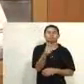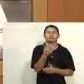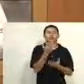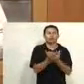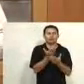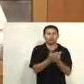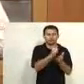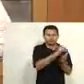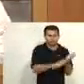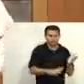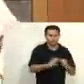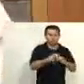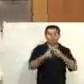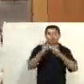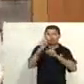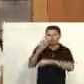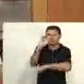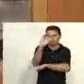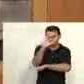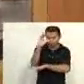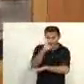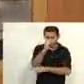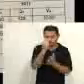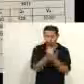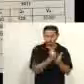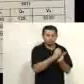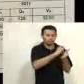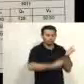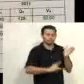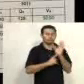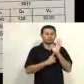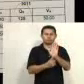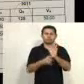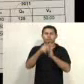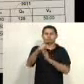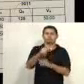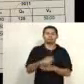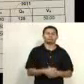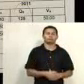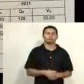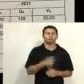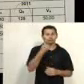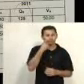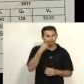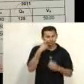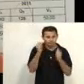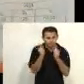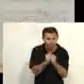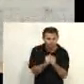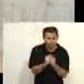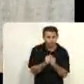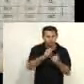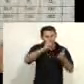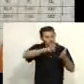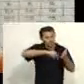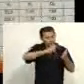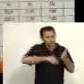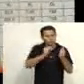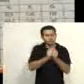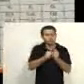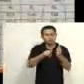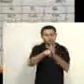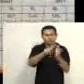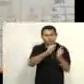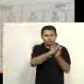aula atividade. Então a gente vai para a Câmara de Documentos e eu vou mostrar para vocês, a gente vai ver juntos, vai ler juntos esse